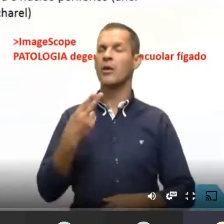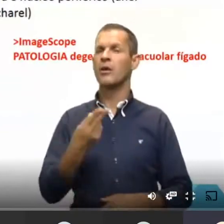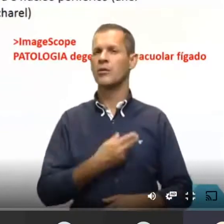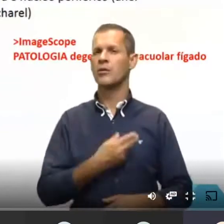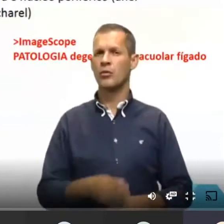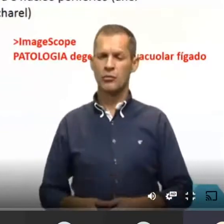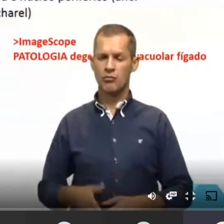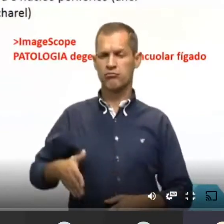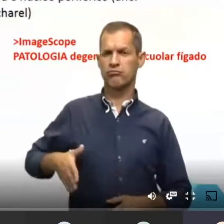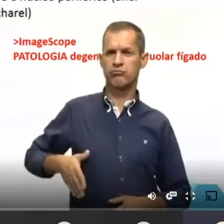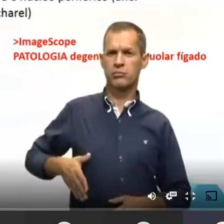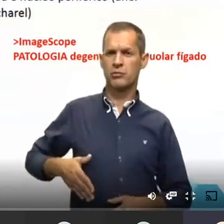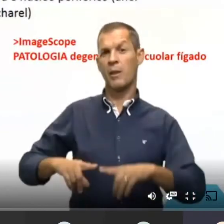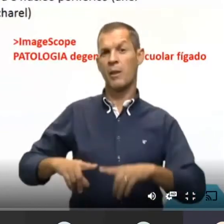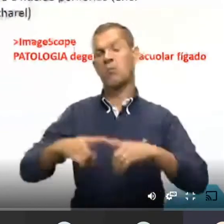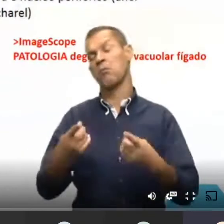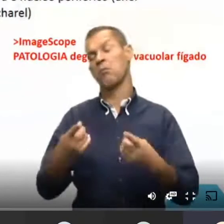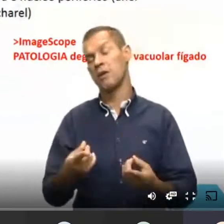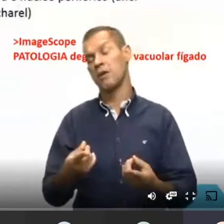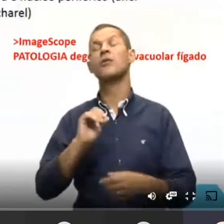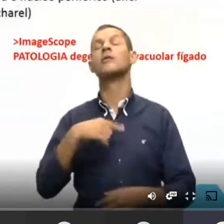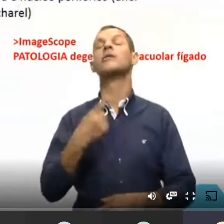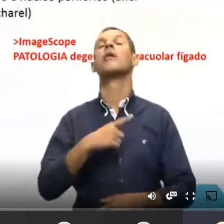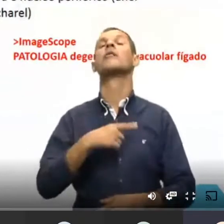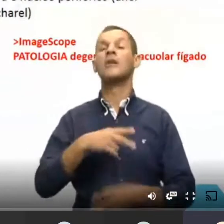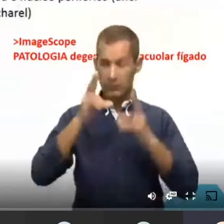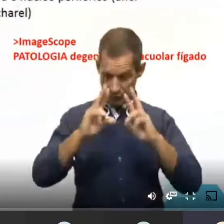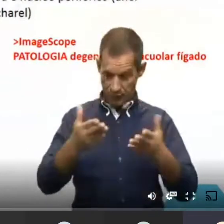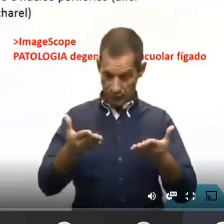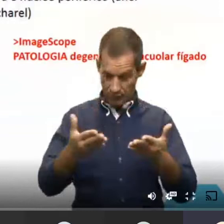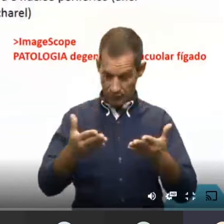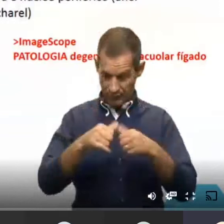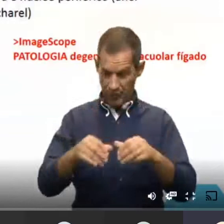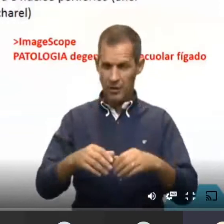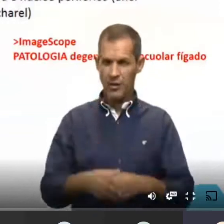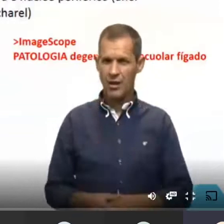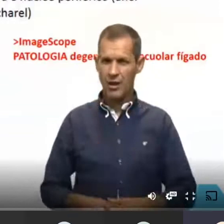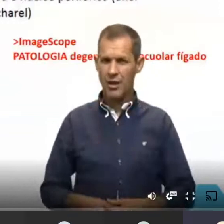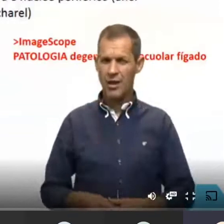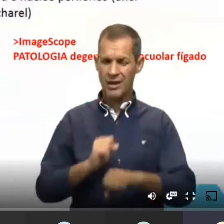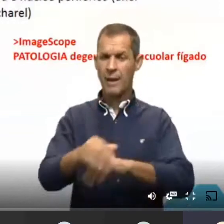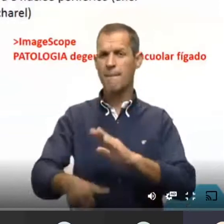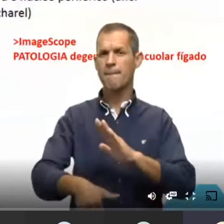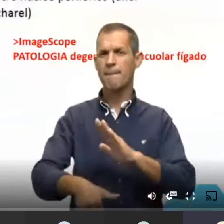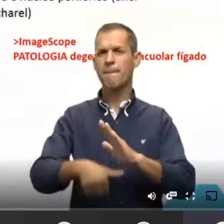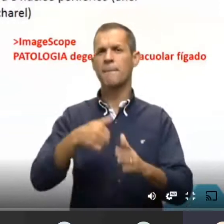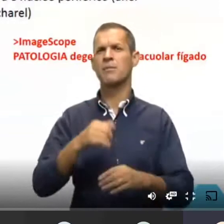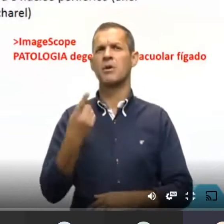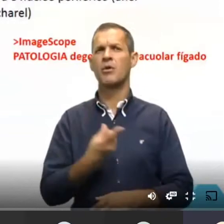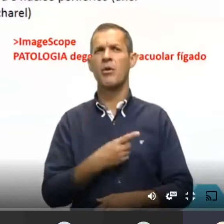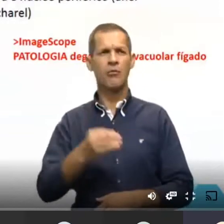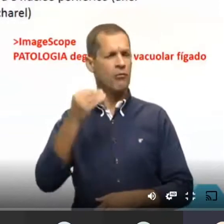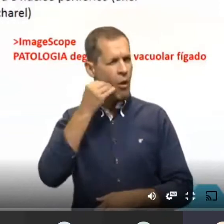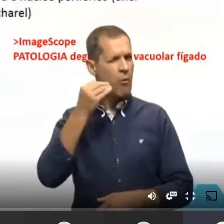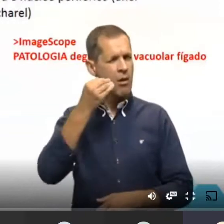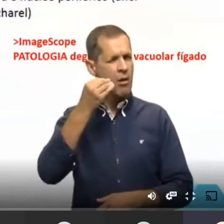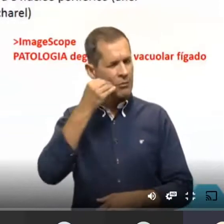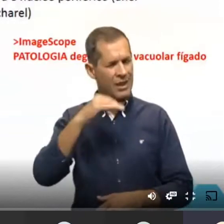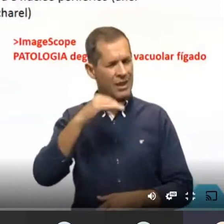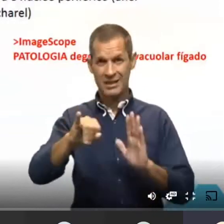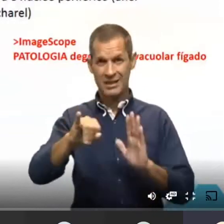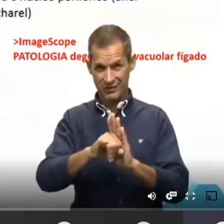do nosso fígado. O que a gente tem que observar nessa lâmina? Primeiro, vamos